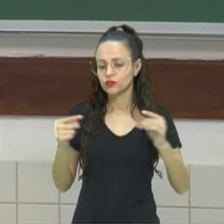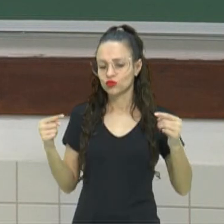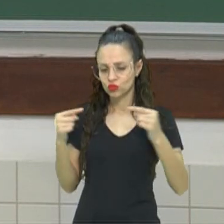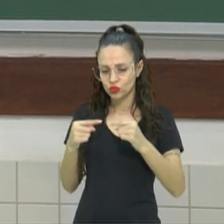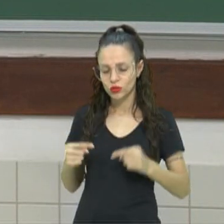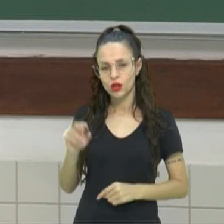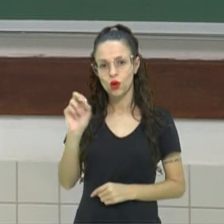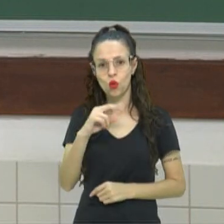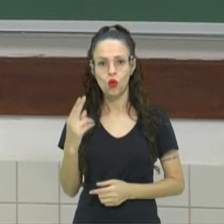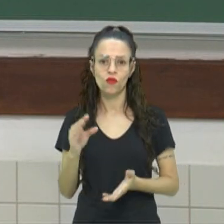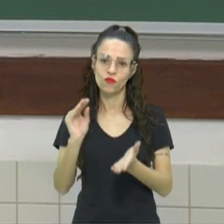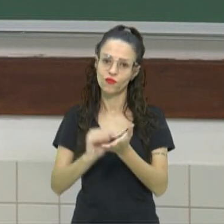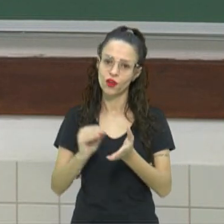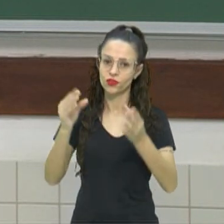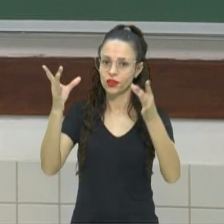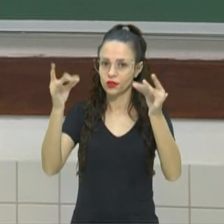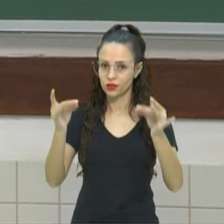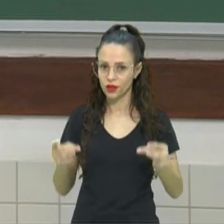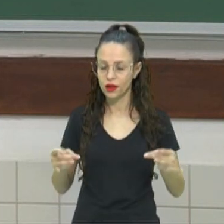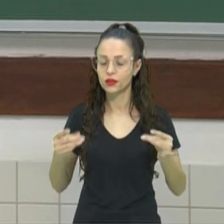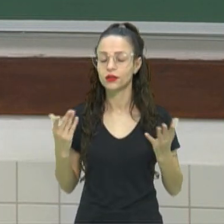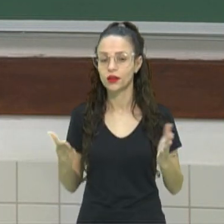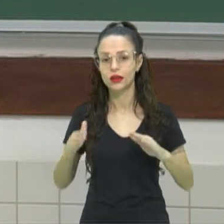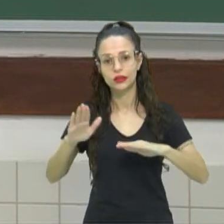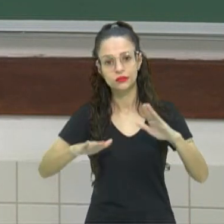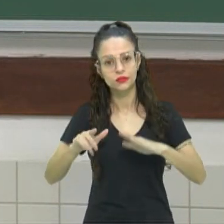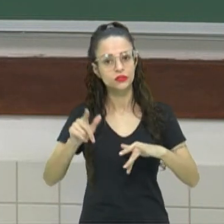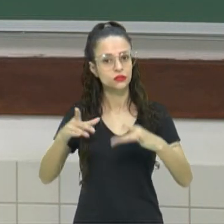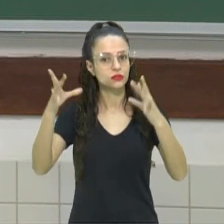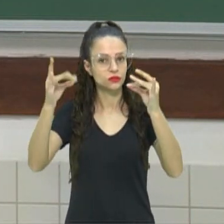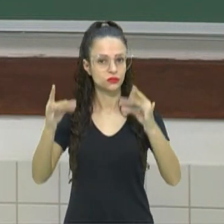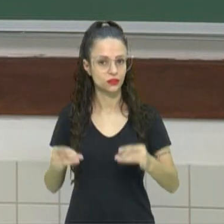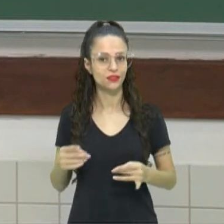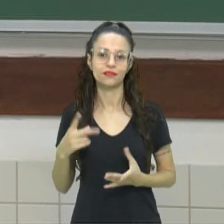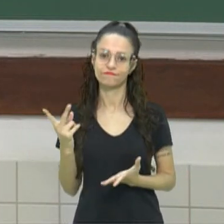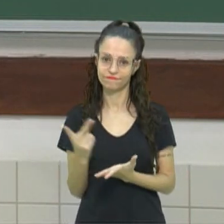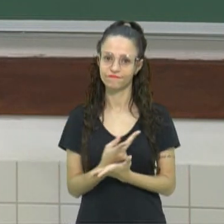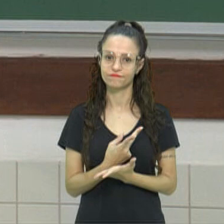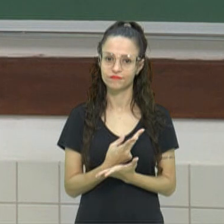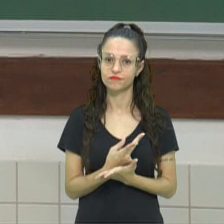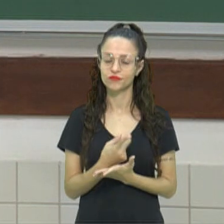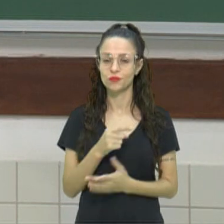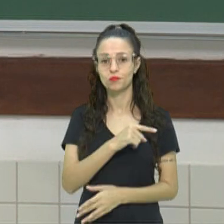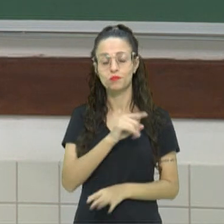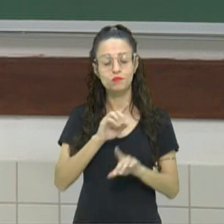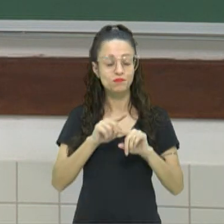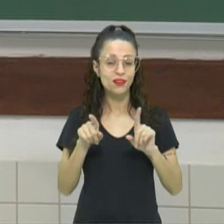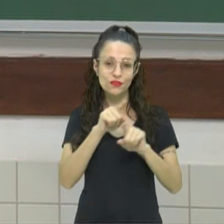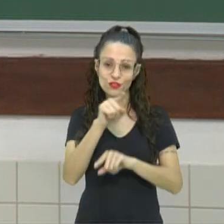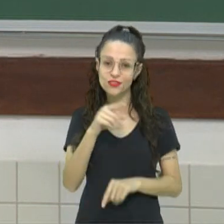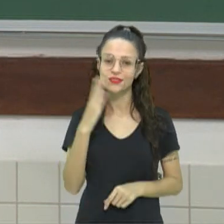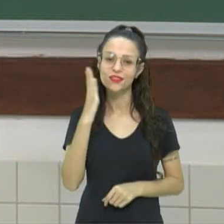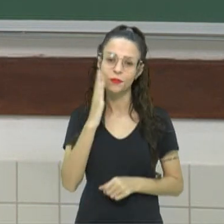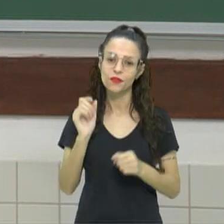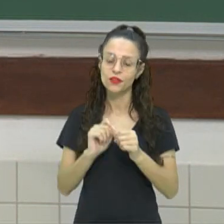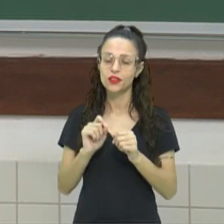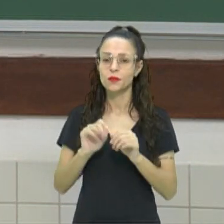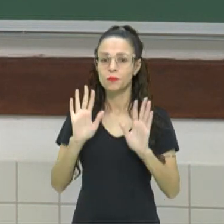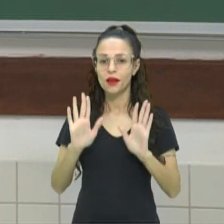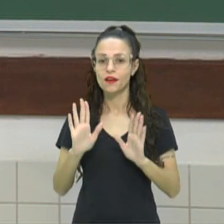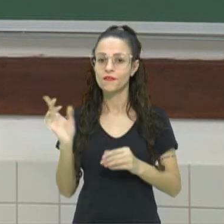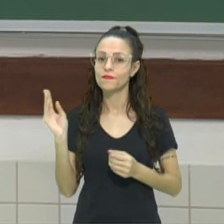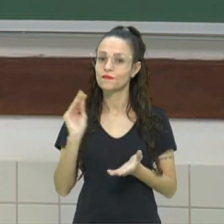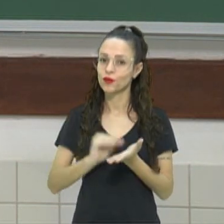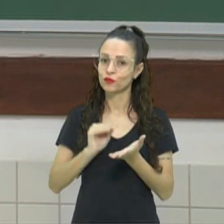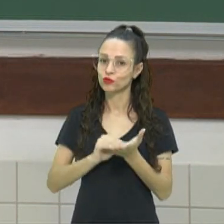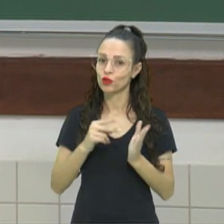se de repente está faltando um detalhe. E às vezes é esse detalhe que a gente erra e é uma coisa que você sabia fazer, mas por falta de voltar e